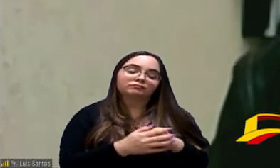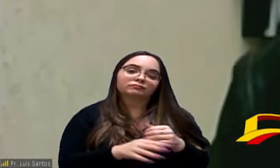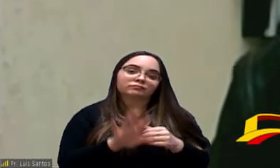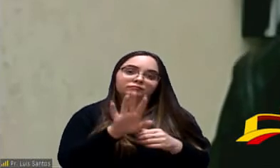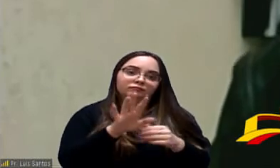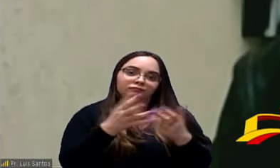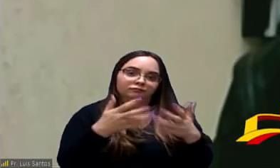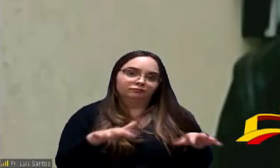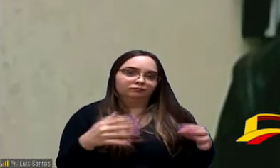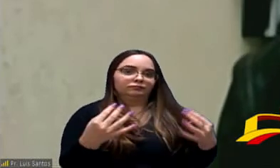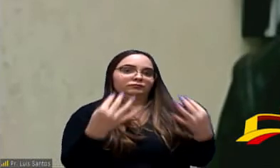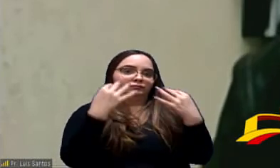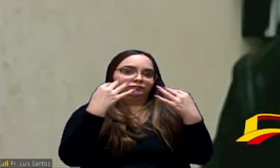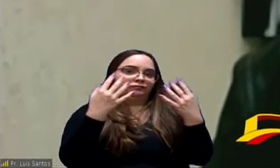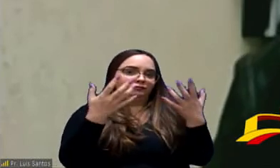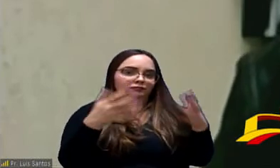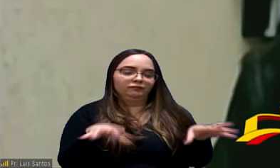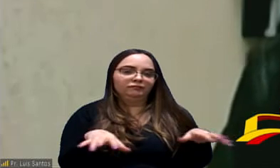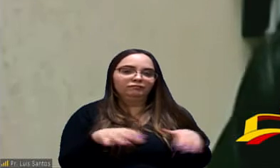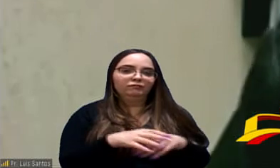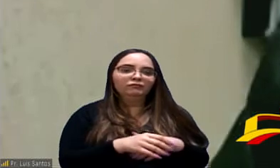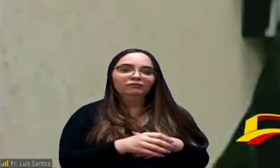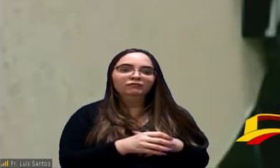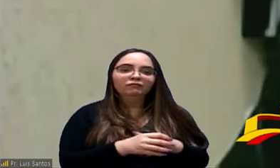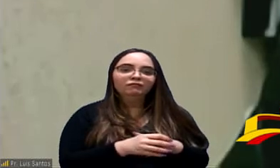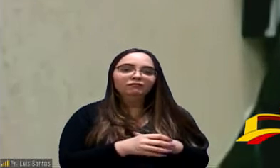querer aparecer como se fosse